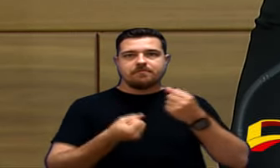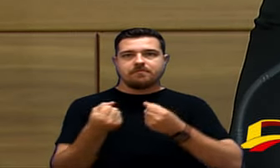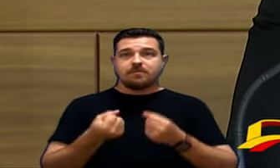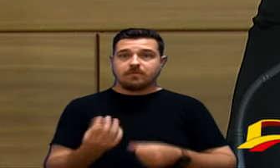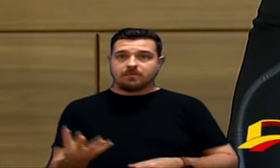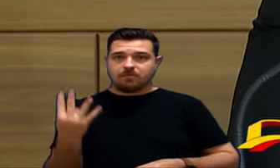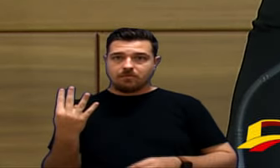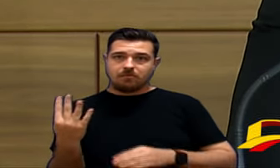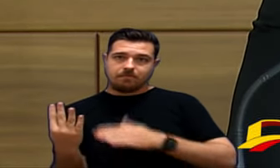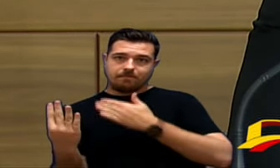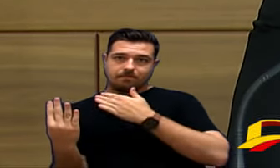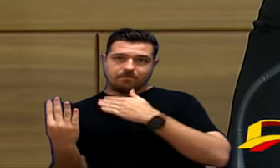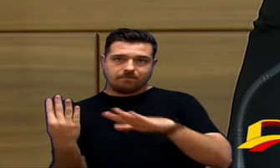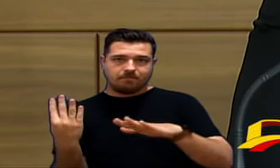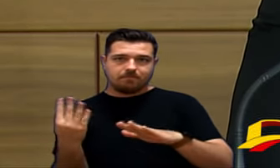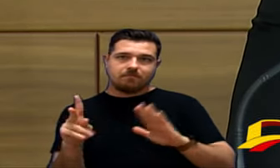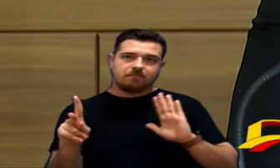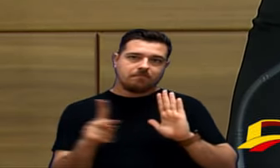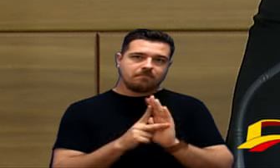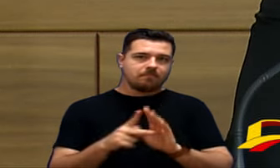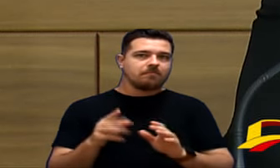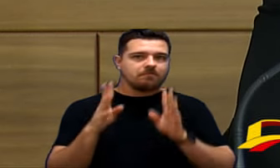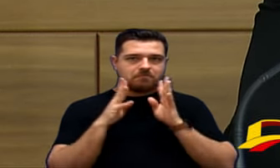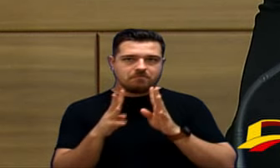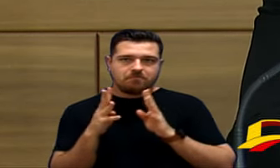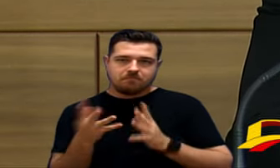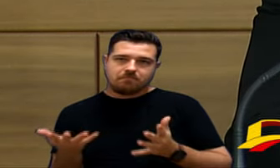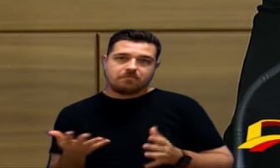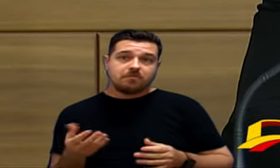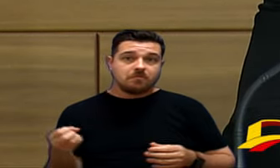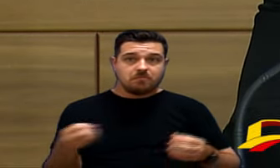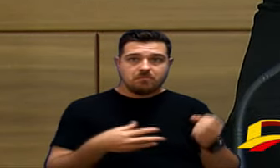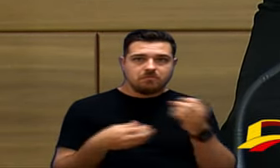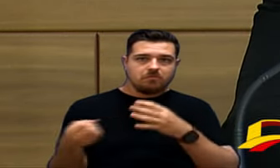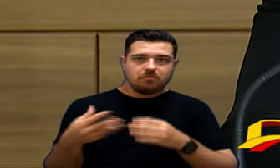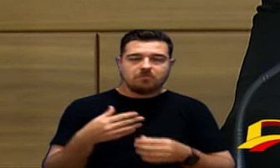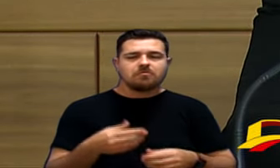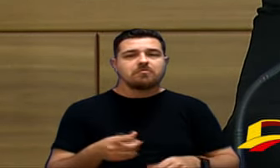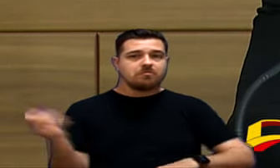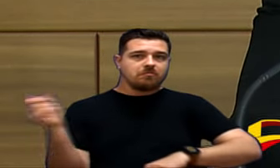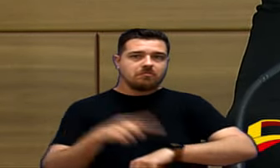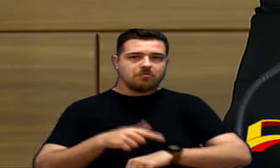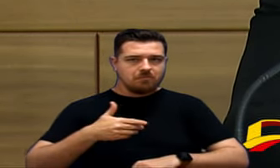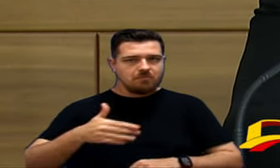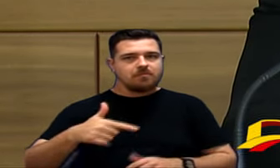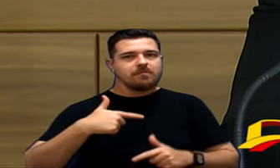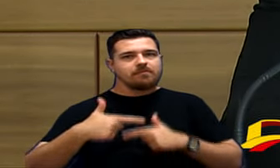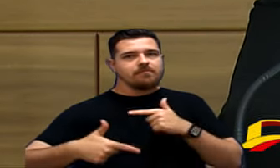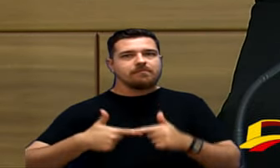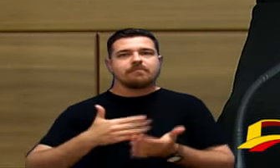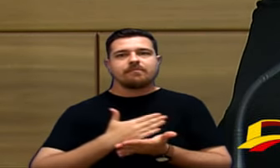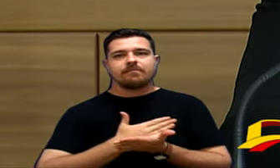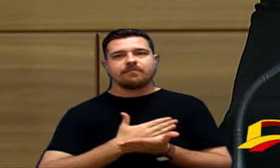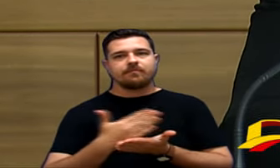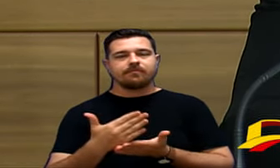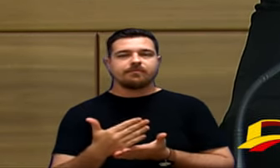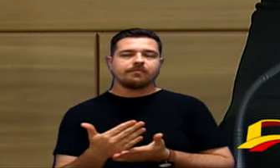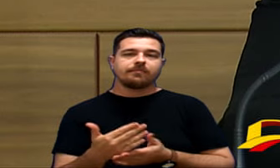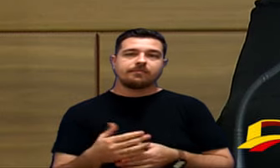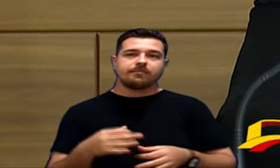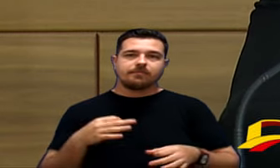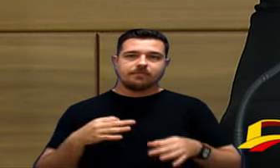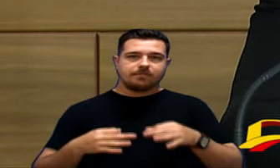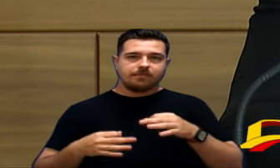destinados para esse tipo de atendimento né em se formando os novos guardas civis eles imediatamente come começarão a